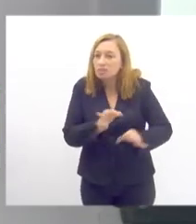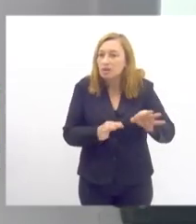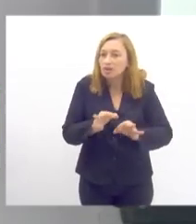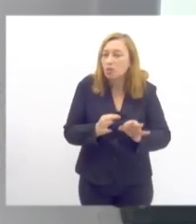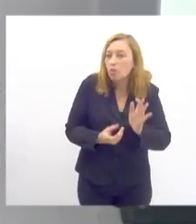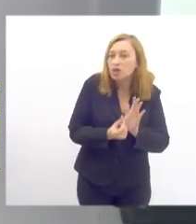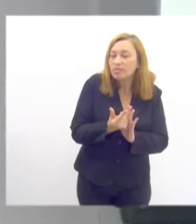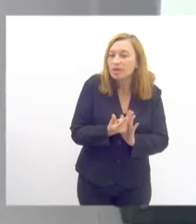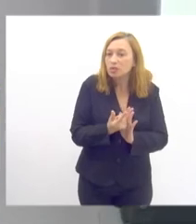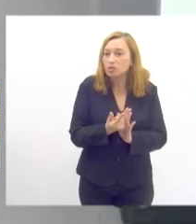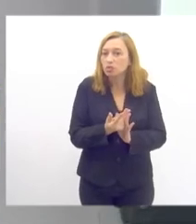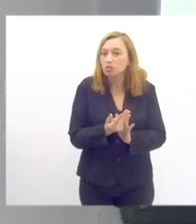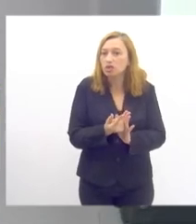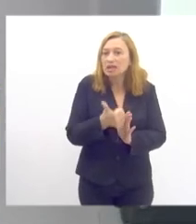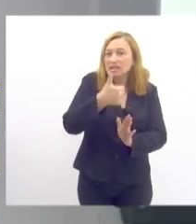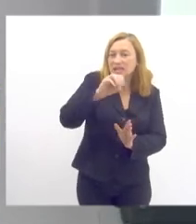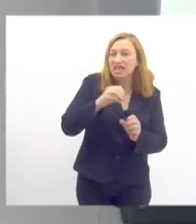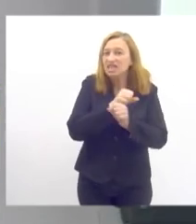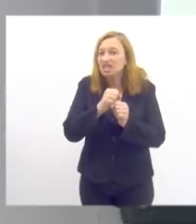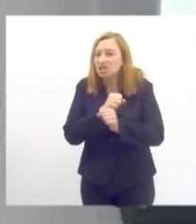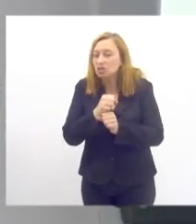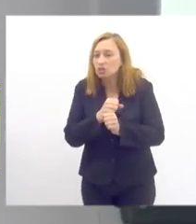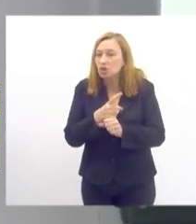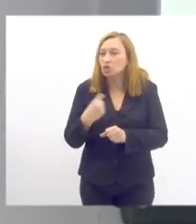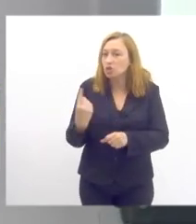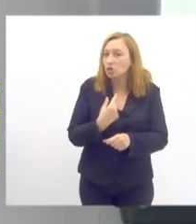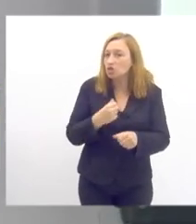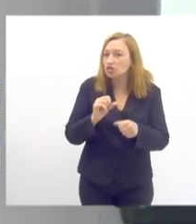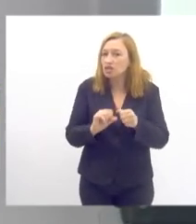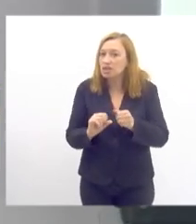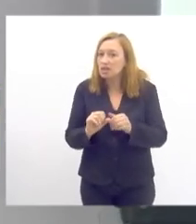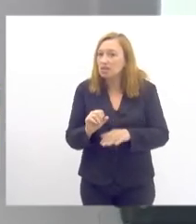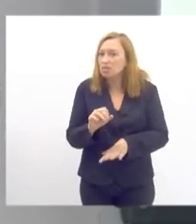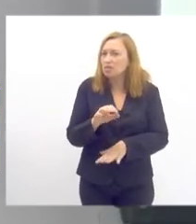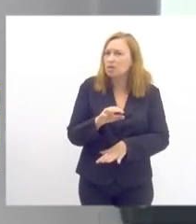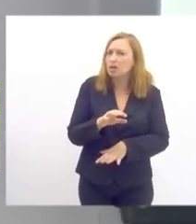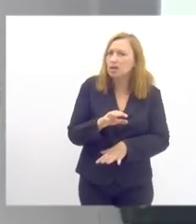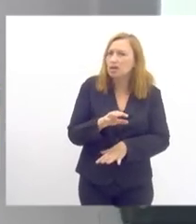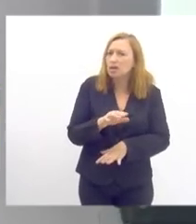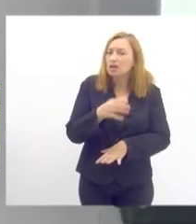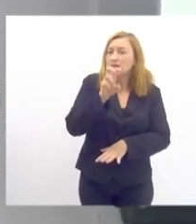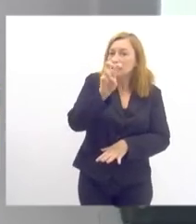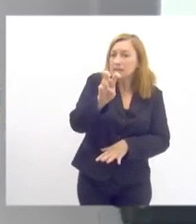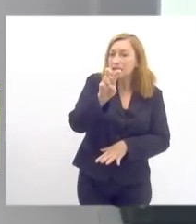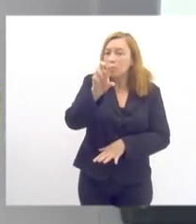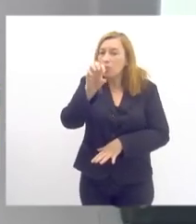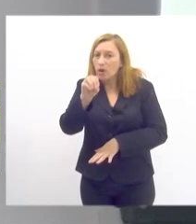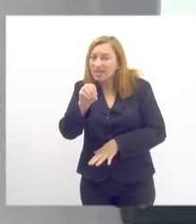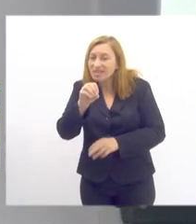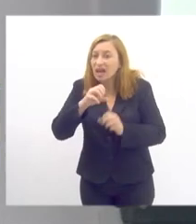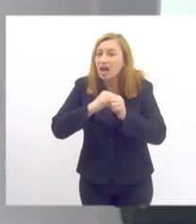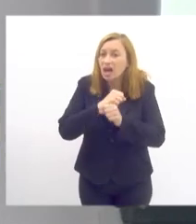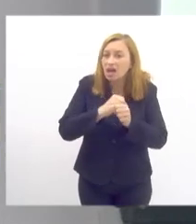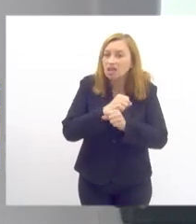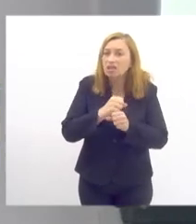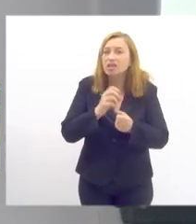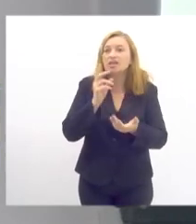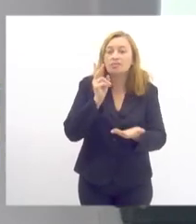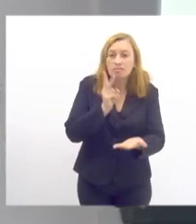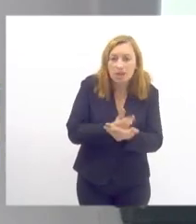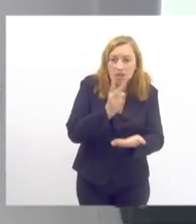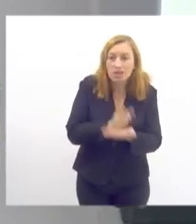orçamento para ele de 10 anos. Nós fizemos uma prospecção para 50 anos e, ainda assim, ele se